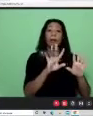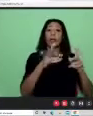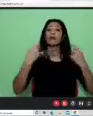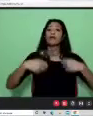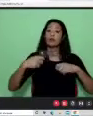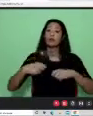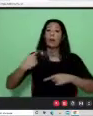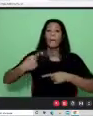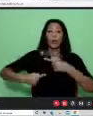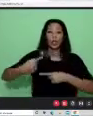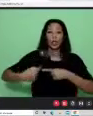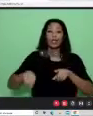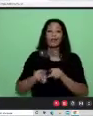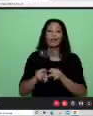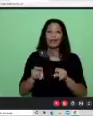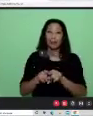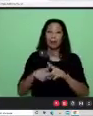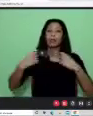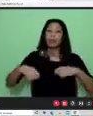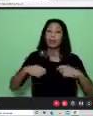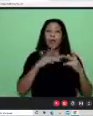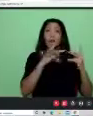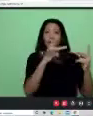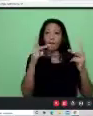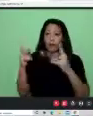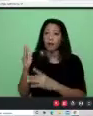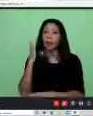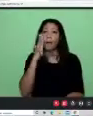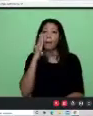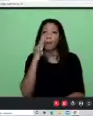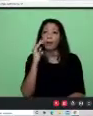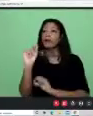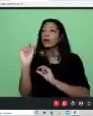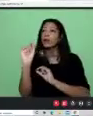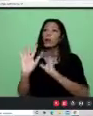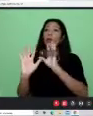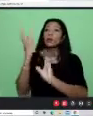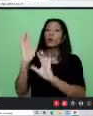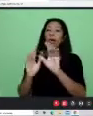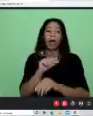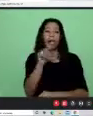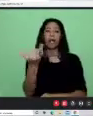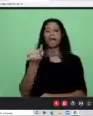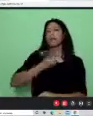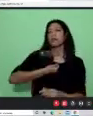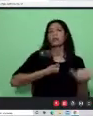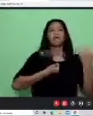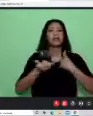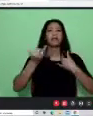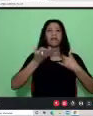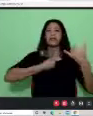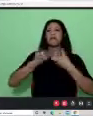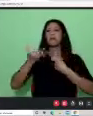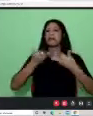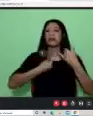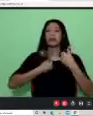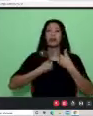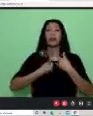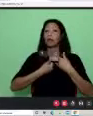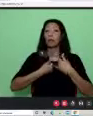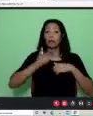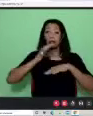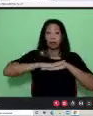Vá visitar as pessoas. Vá ver a realidade de perto. Não é o que o seu assessor vem lhe dizer aqui, não, ou o que o parlamentar vem dizer, mas o